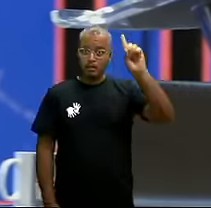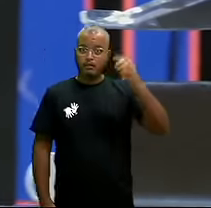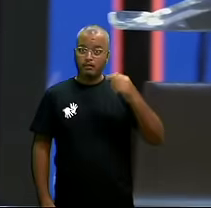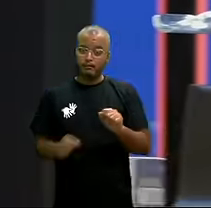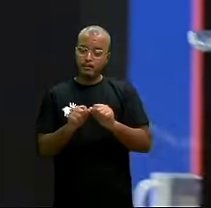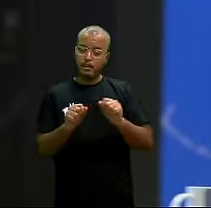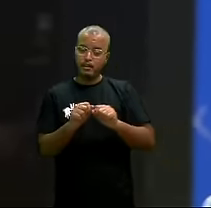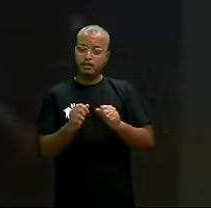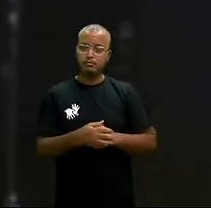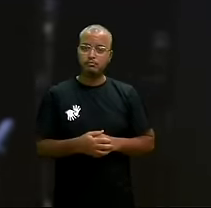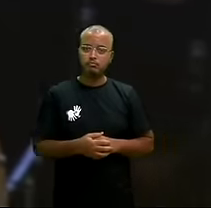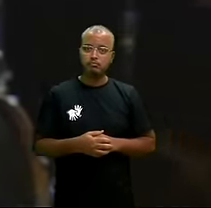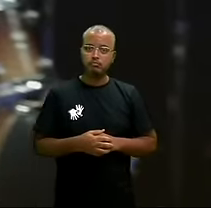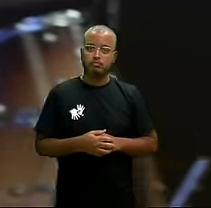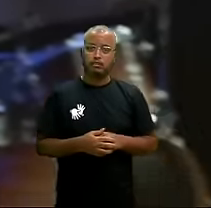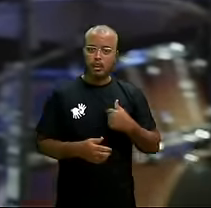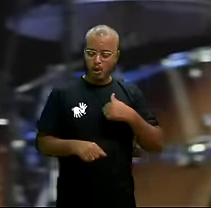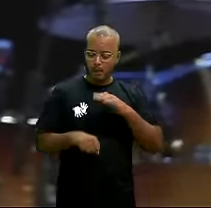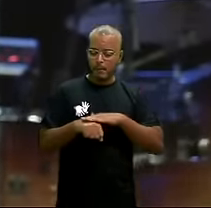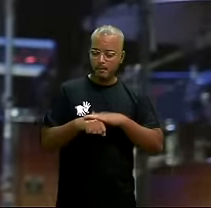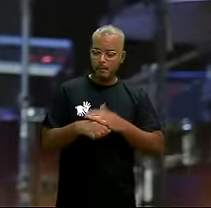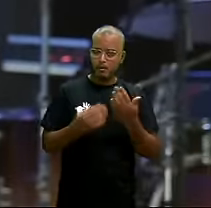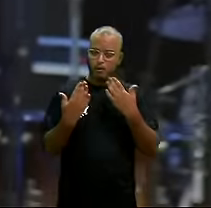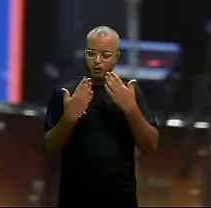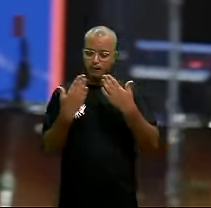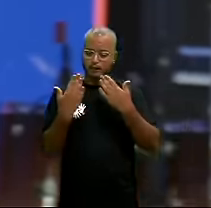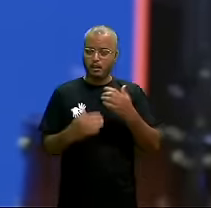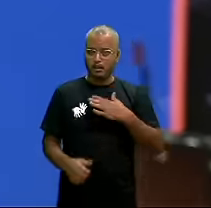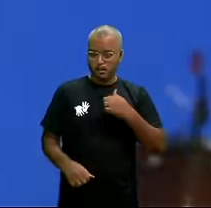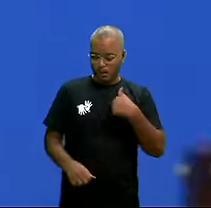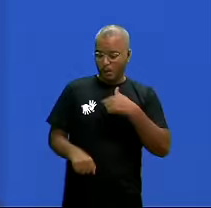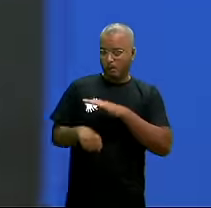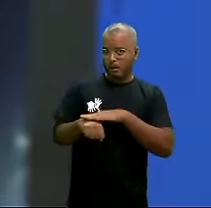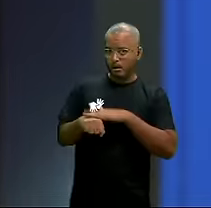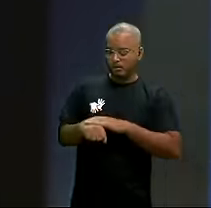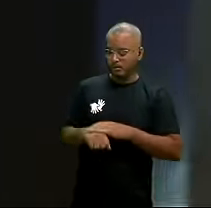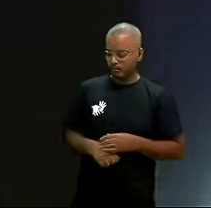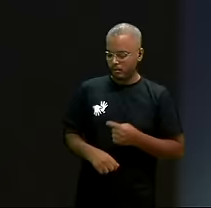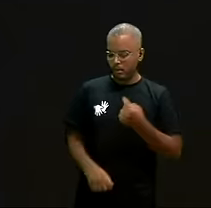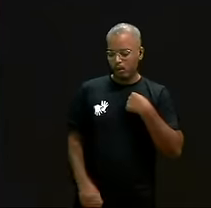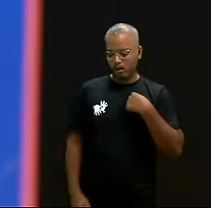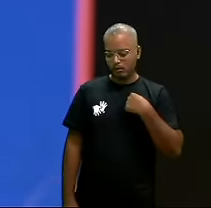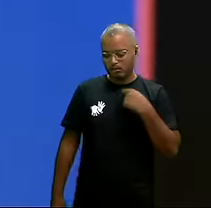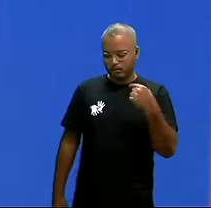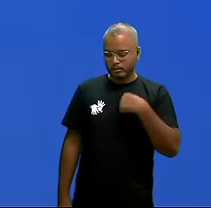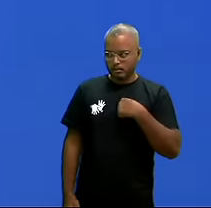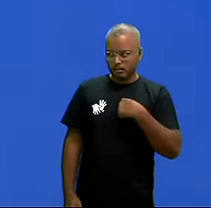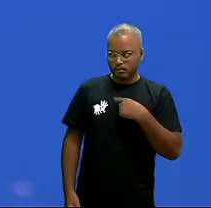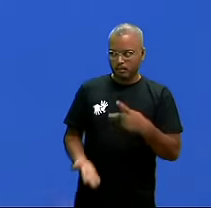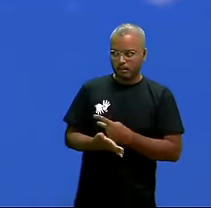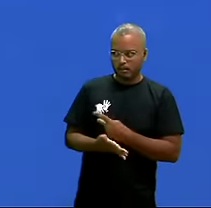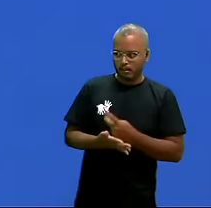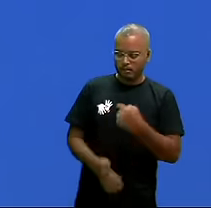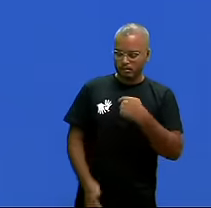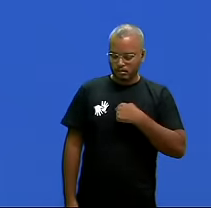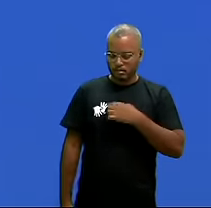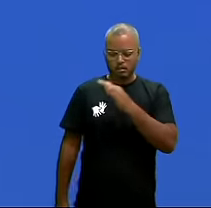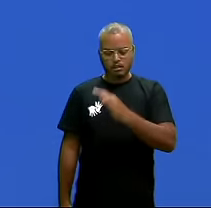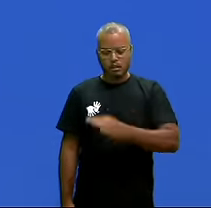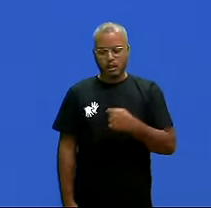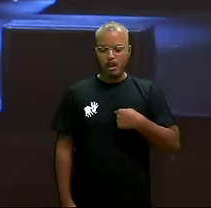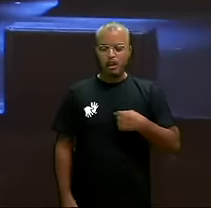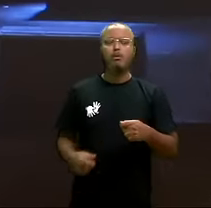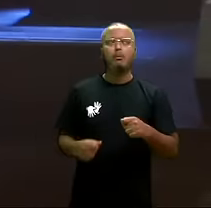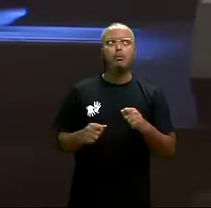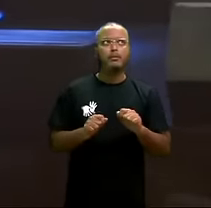Provavelmente um dia você vai me encontrar na rua igual um maluco. É, tô te falando, pô. É isso aí, pô. É, tem que fazer isso aqui. Por